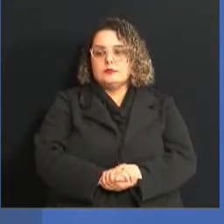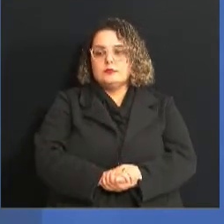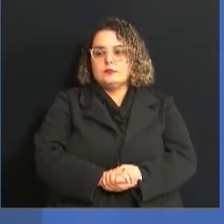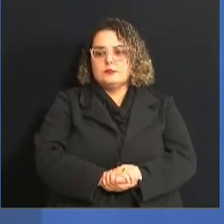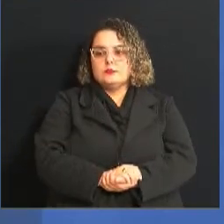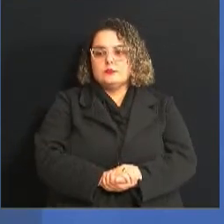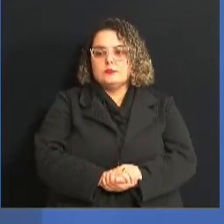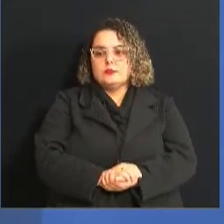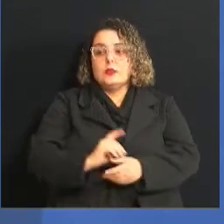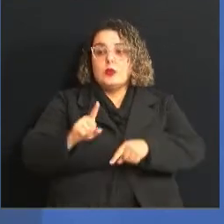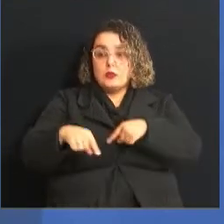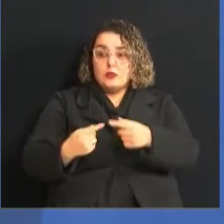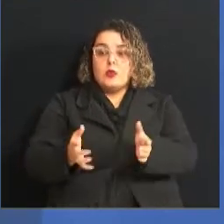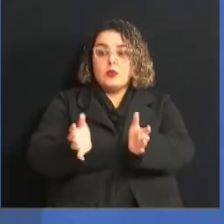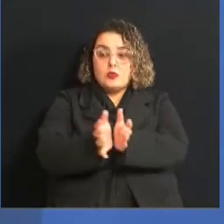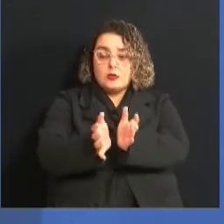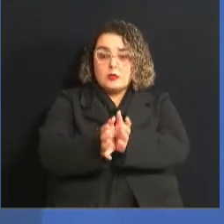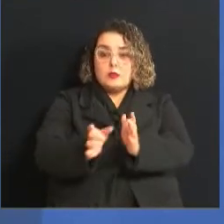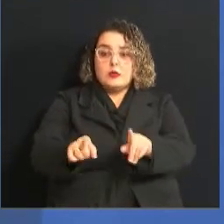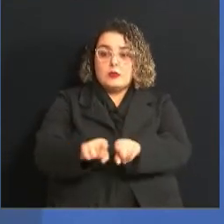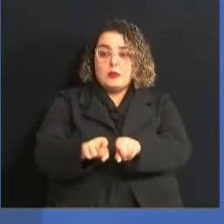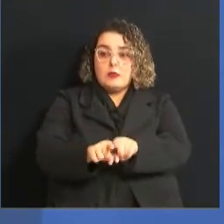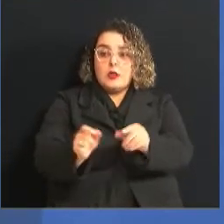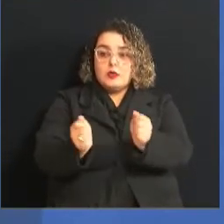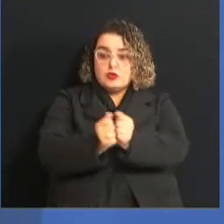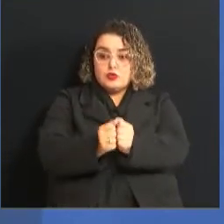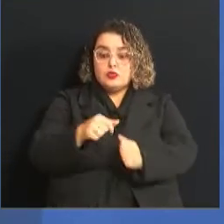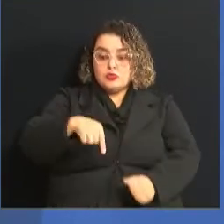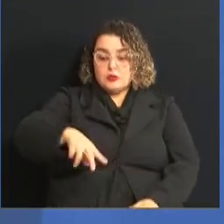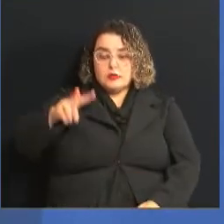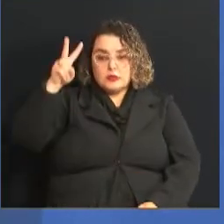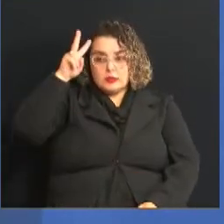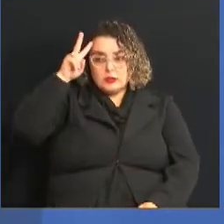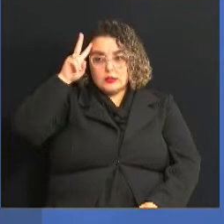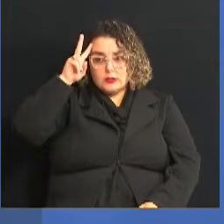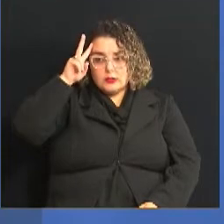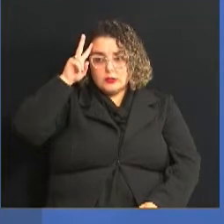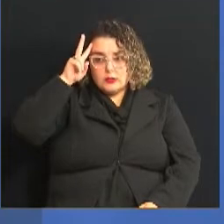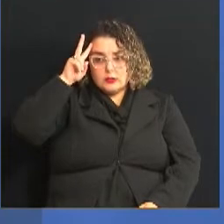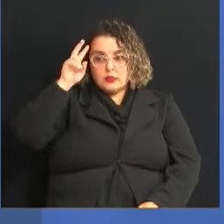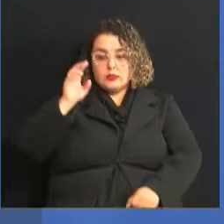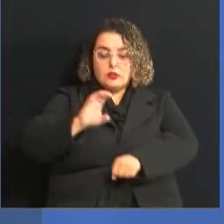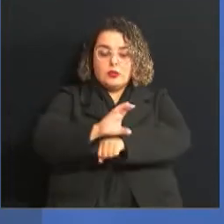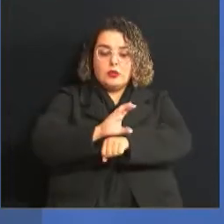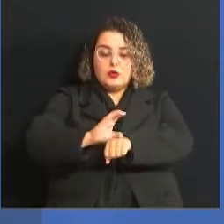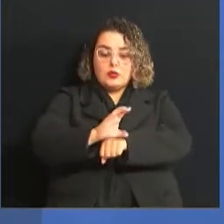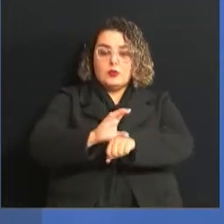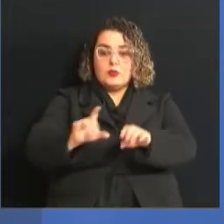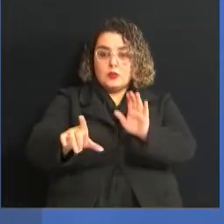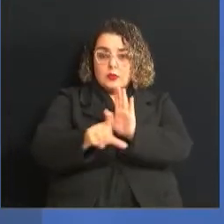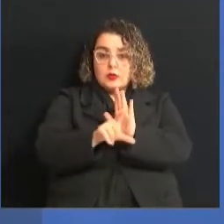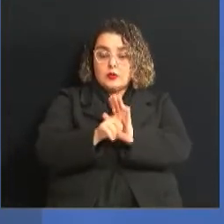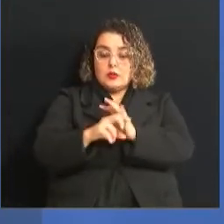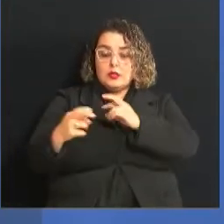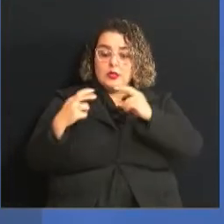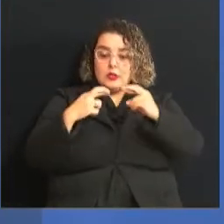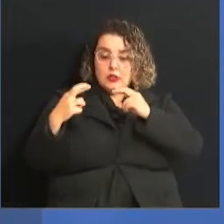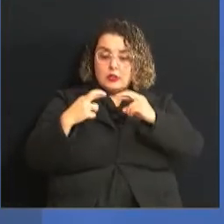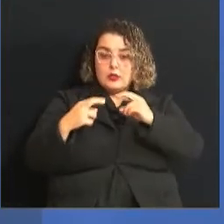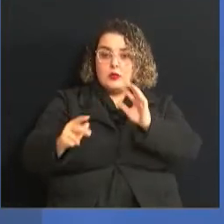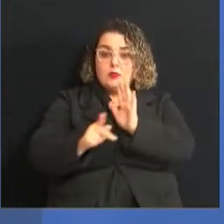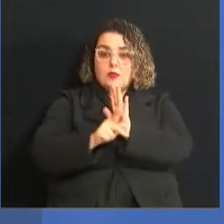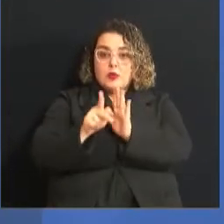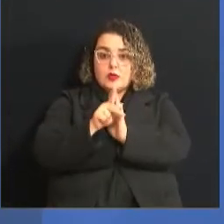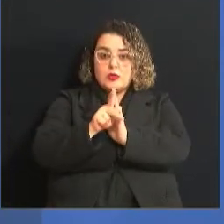E uma outra comissão que também se reuniu nesta segunda-feira foi a de Constituição e Legalidade, que analisou projetos